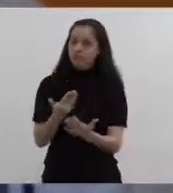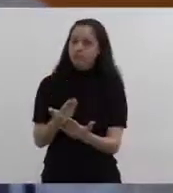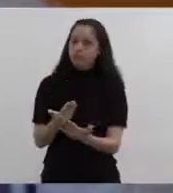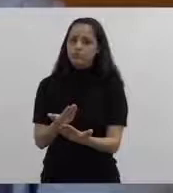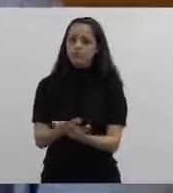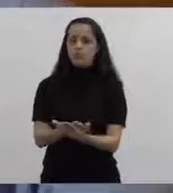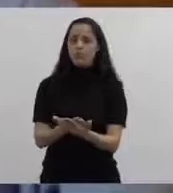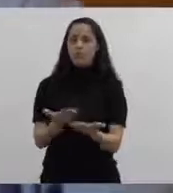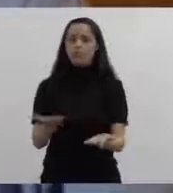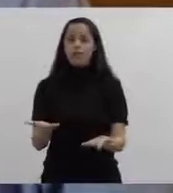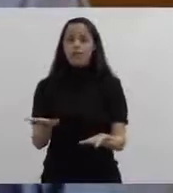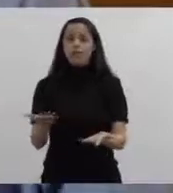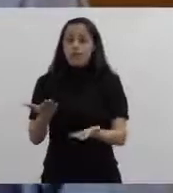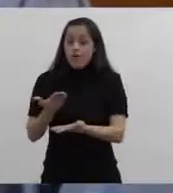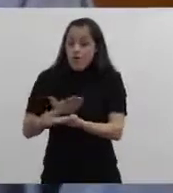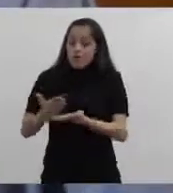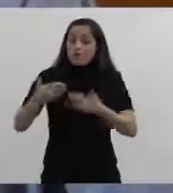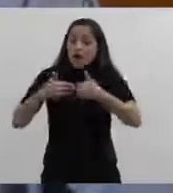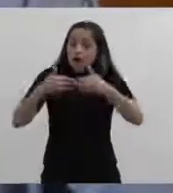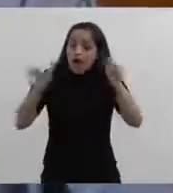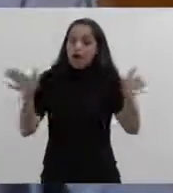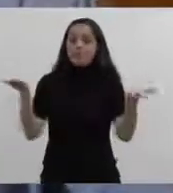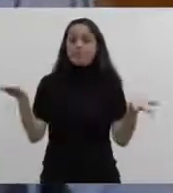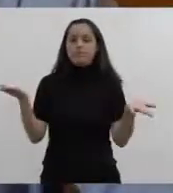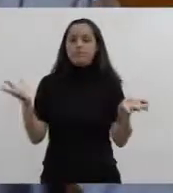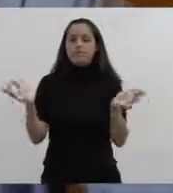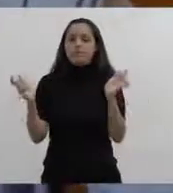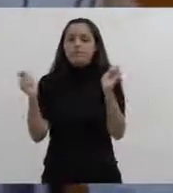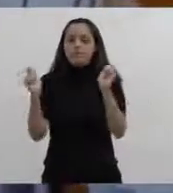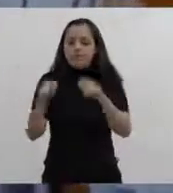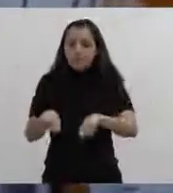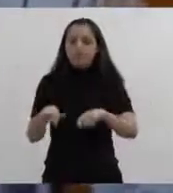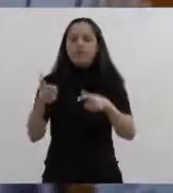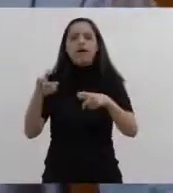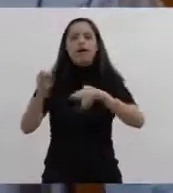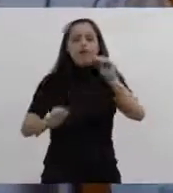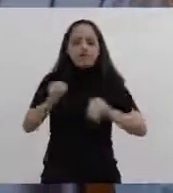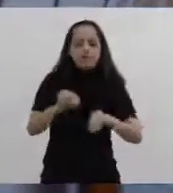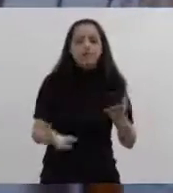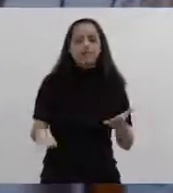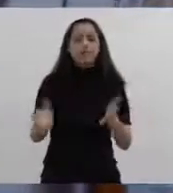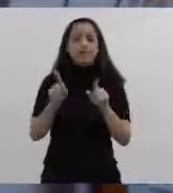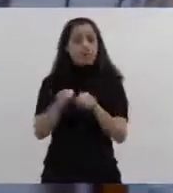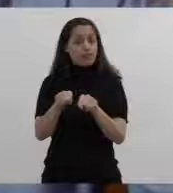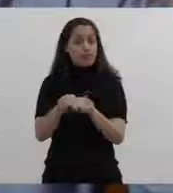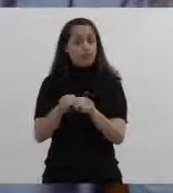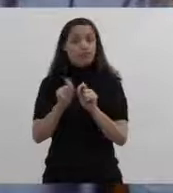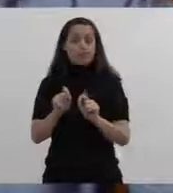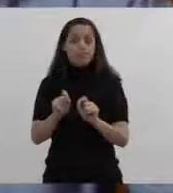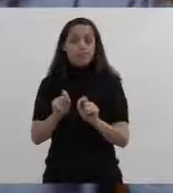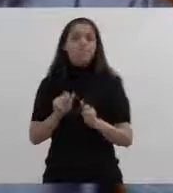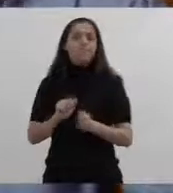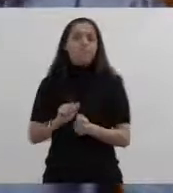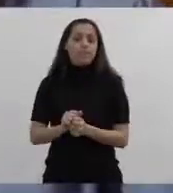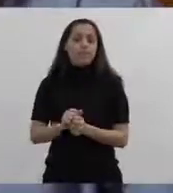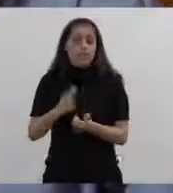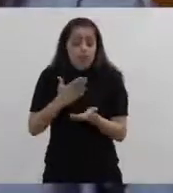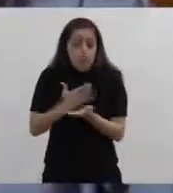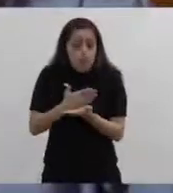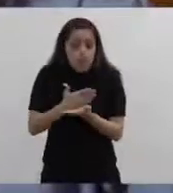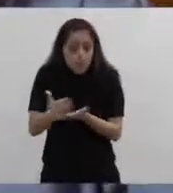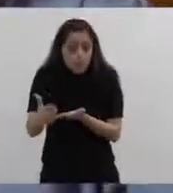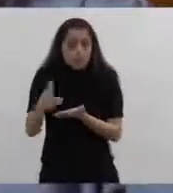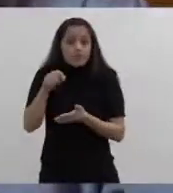mais e que devem tomar parte no debate. Nesse sentido, na verdade, tentamos ver como fazer